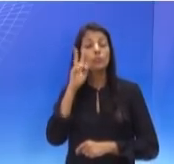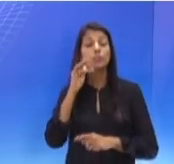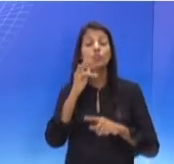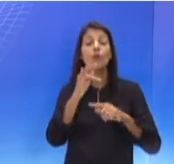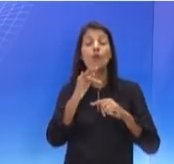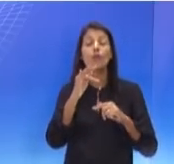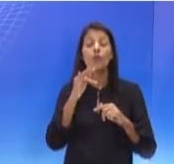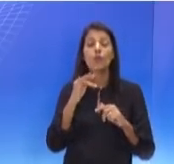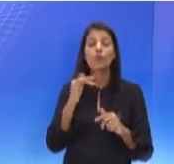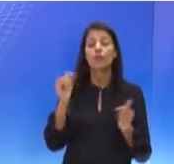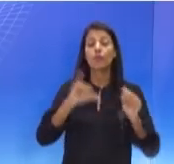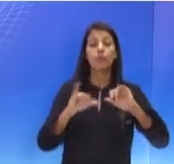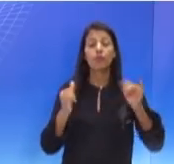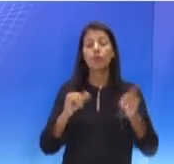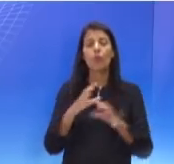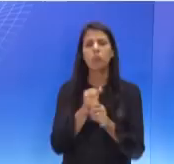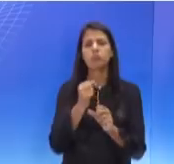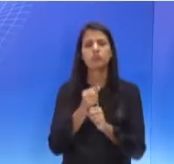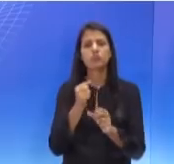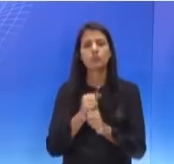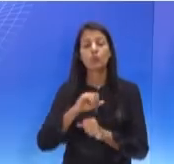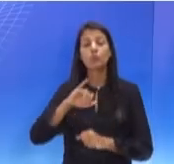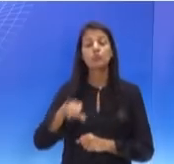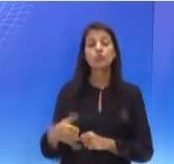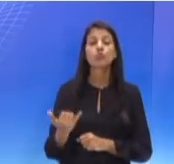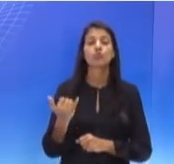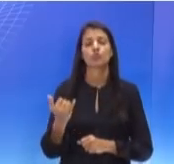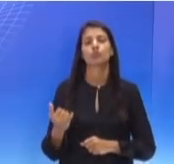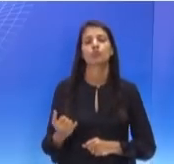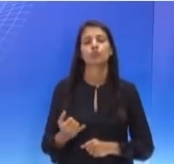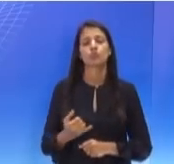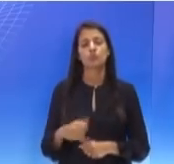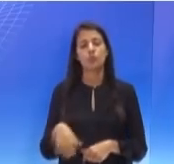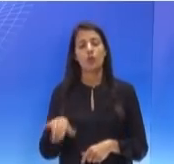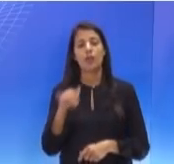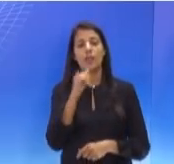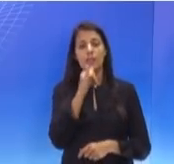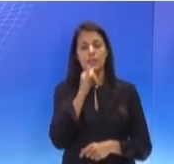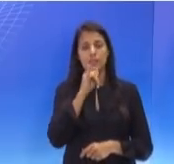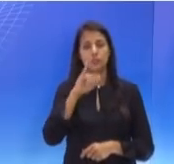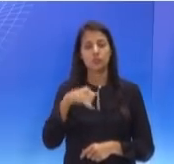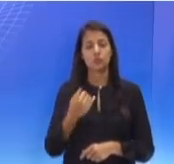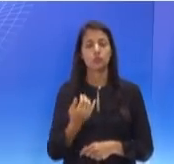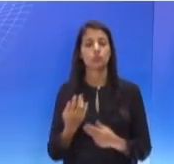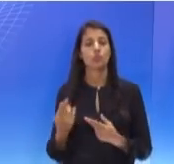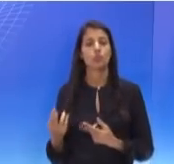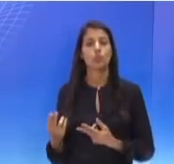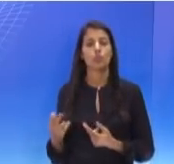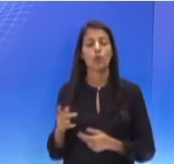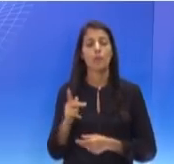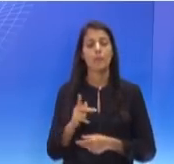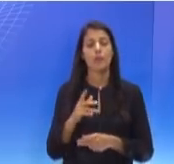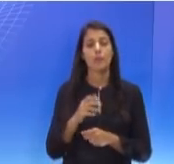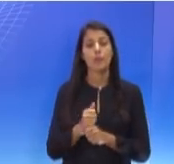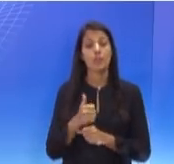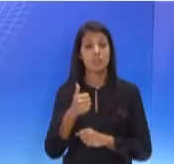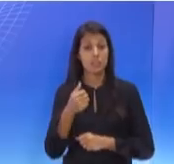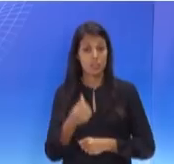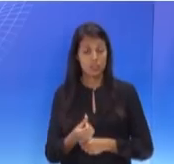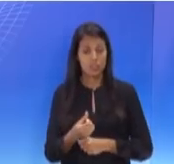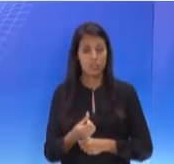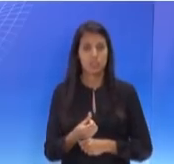né? Juros é igual ao montante vezes 1 mais I elevado a N. Onde nós